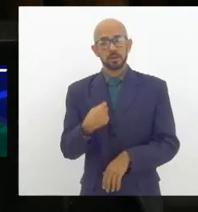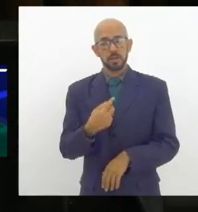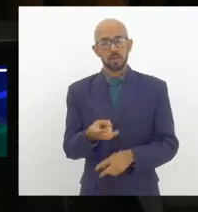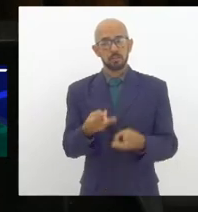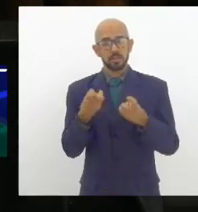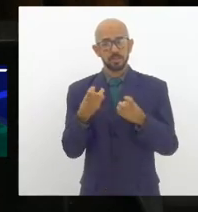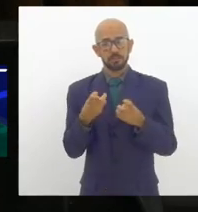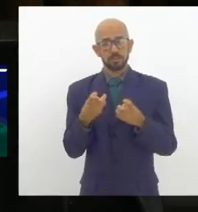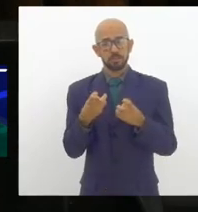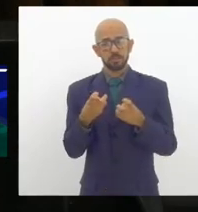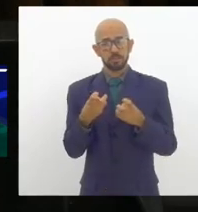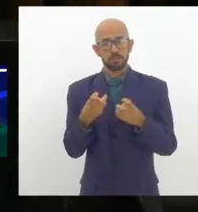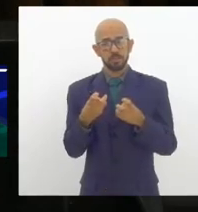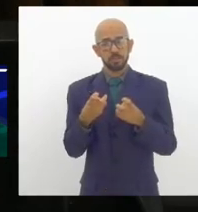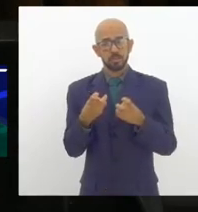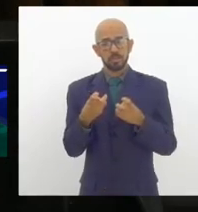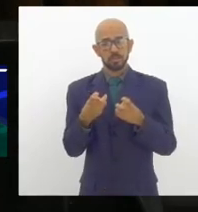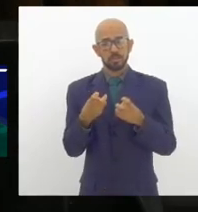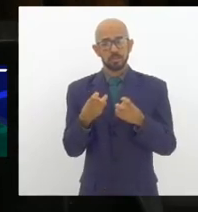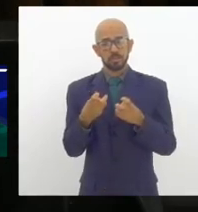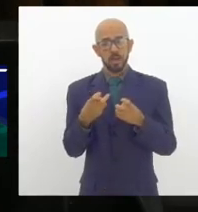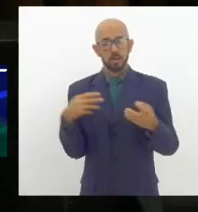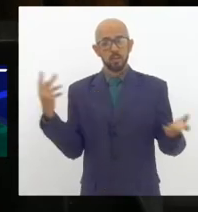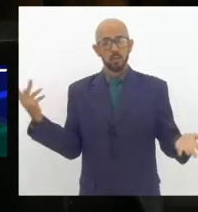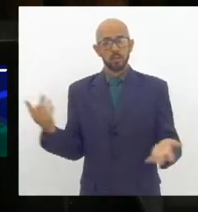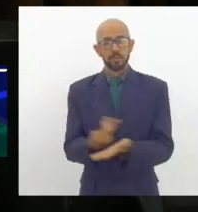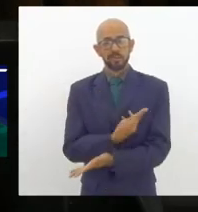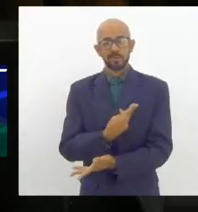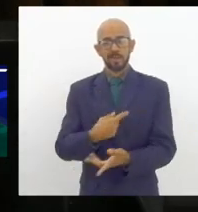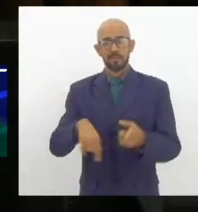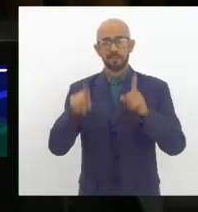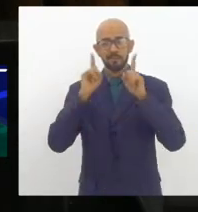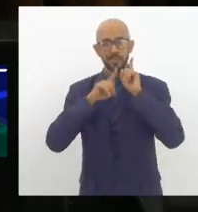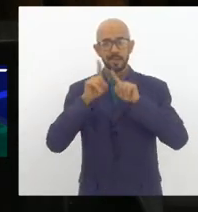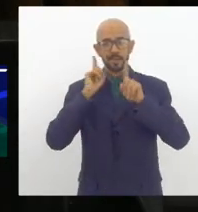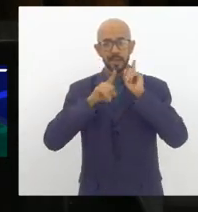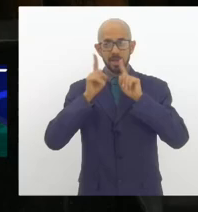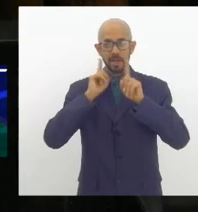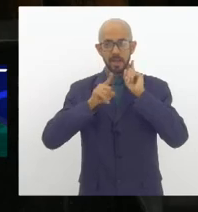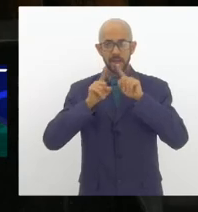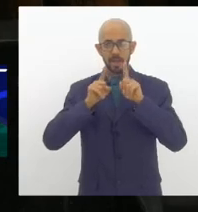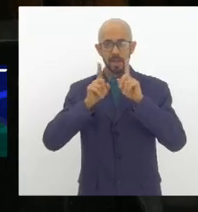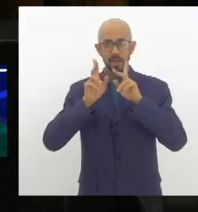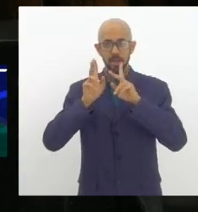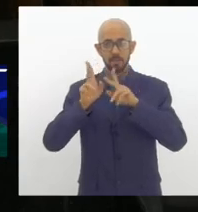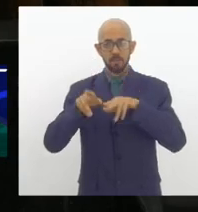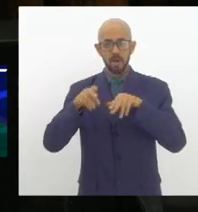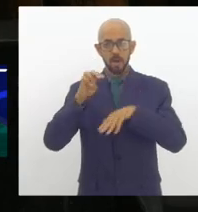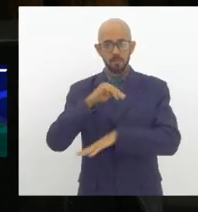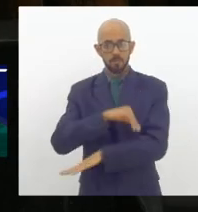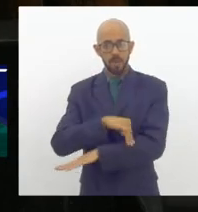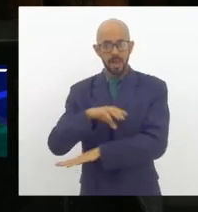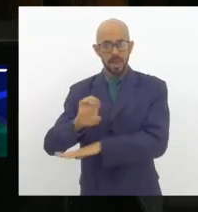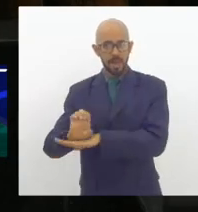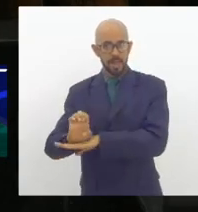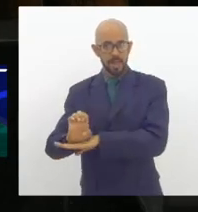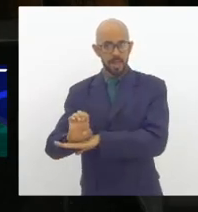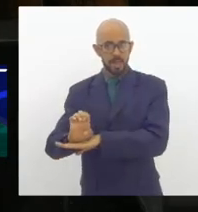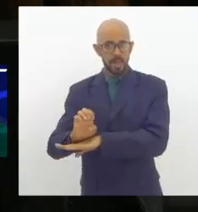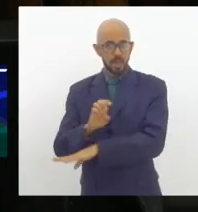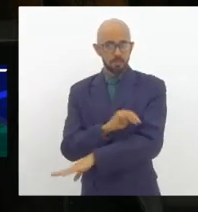enxergando a acontecer em Maricá o que aconteceu em Macaé